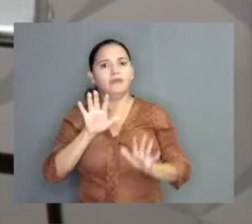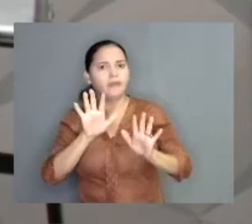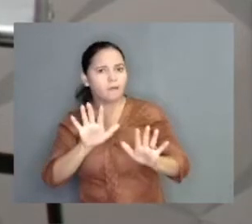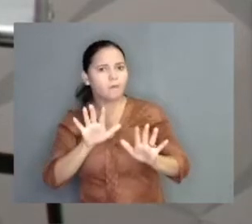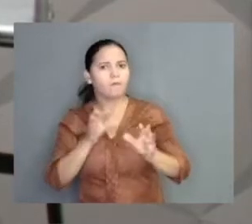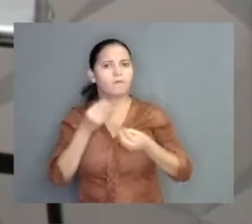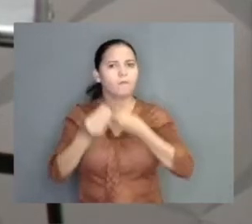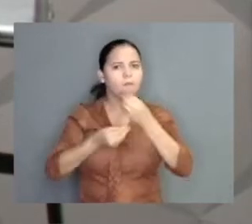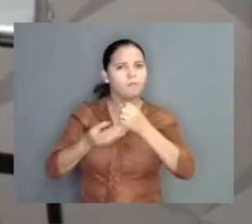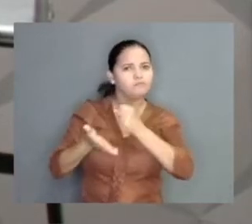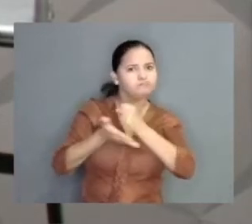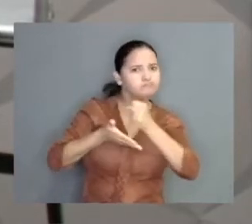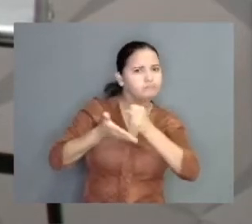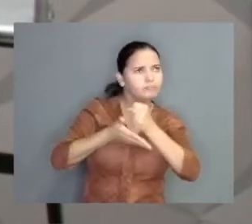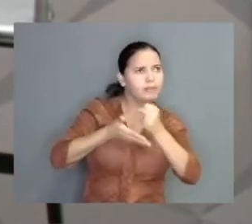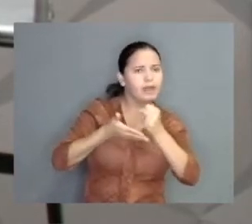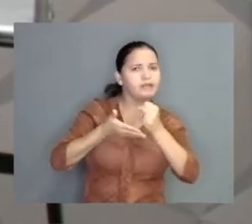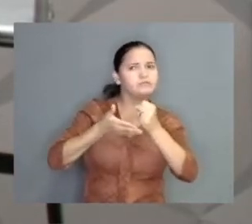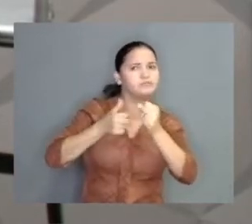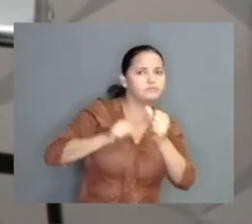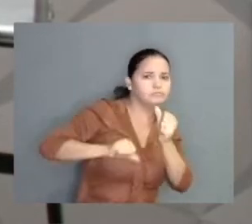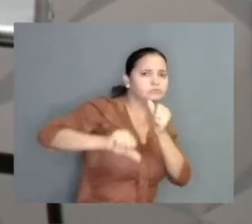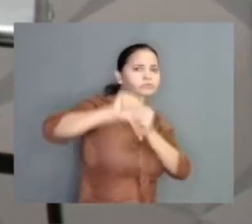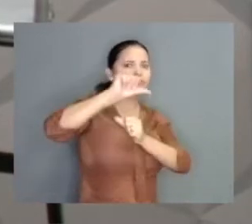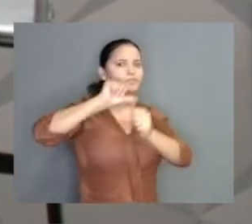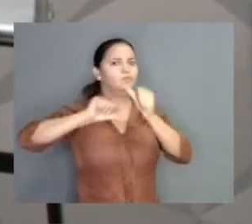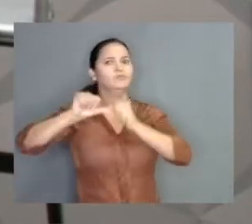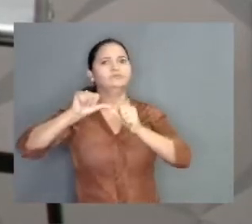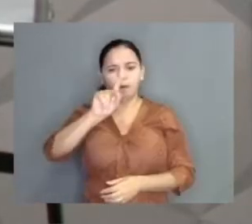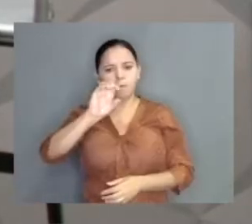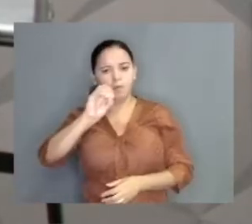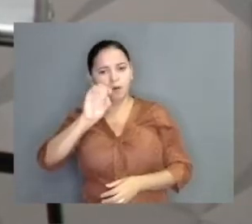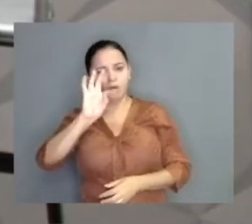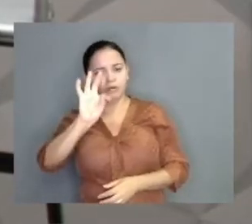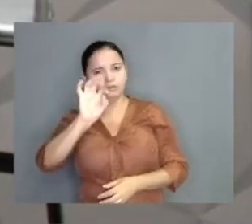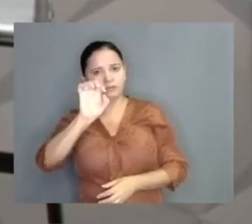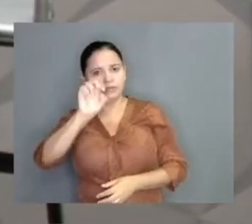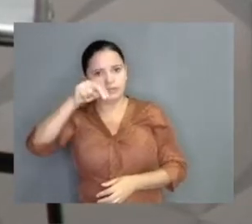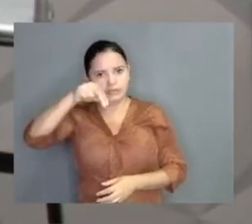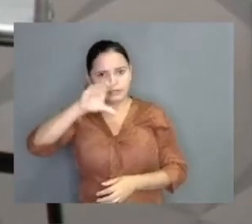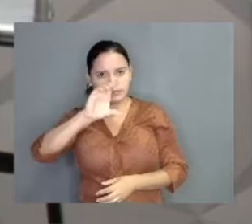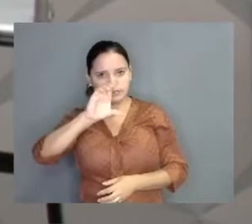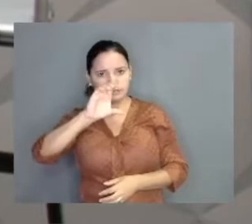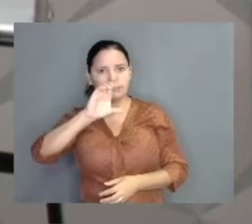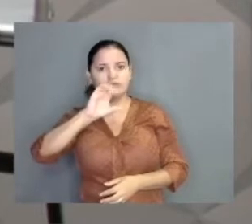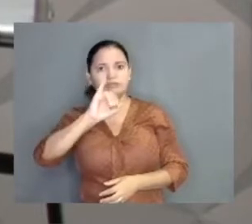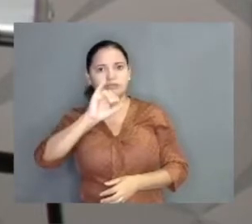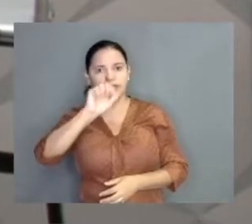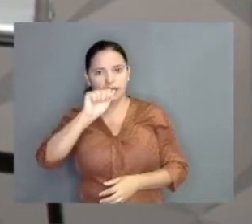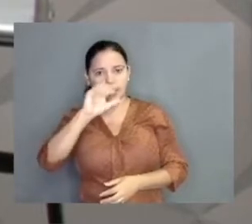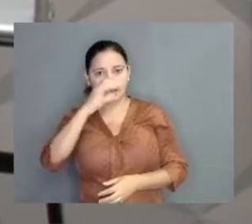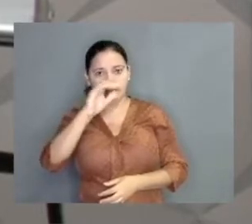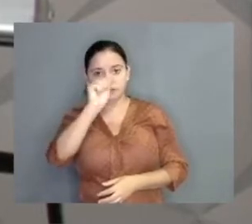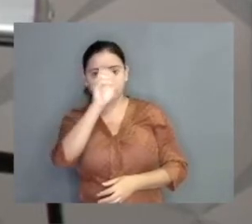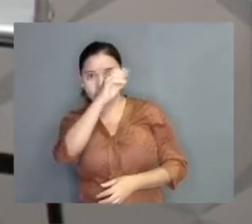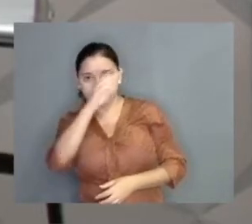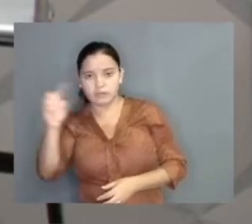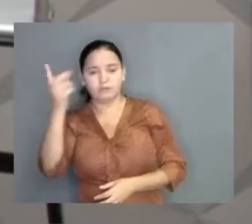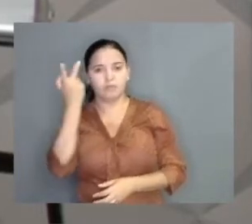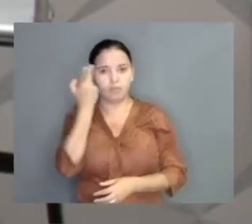o inverso da potenciação normal. Então vamos lá. Ó,